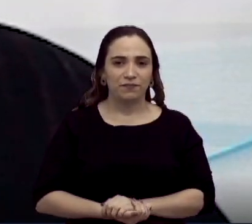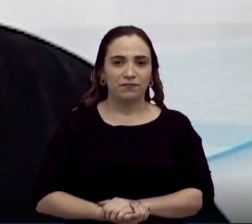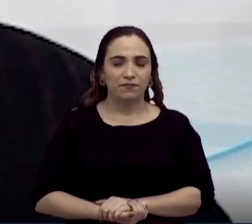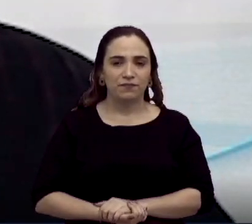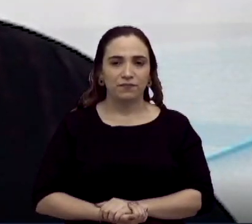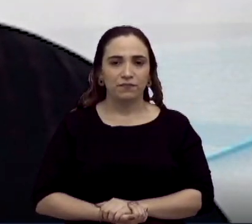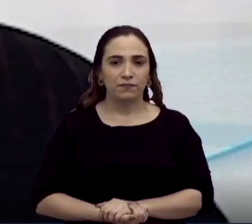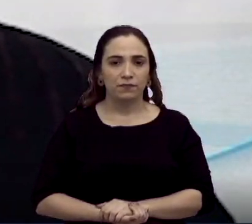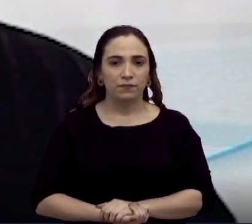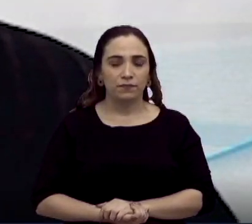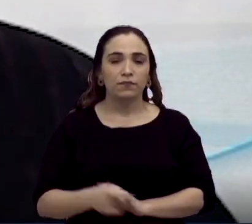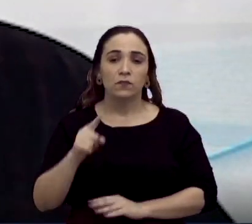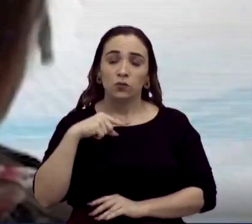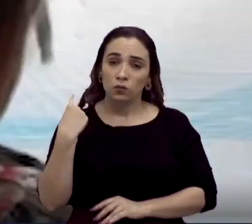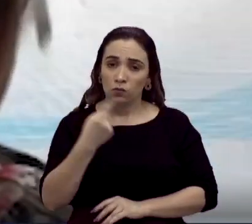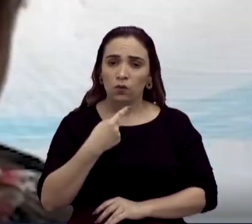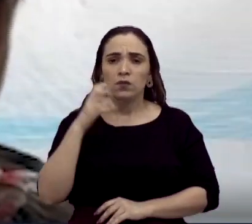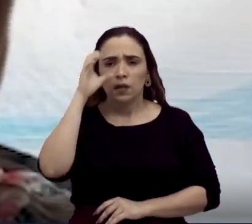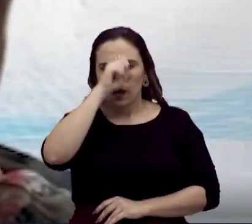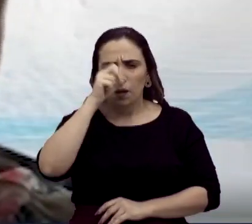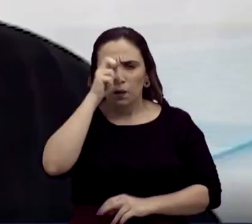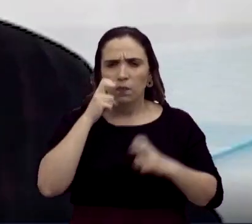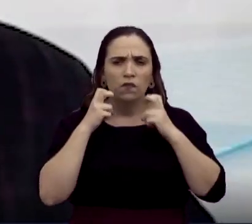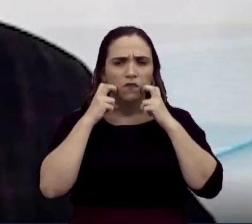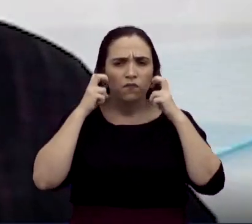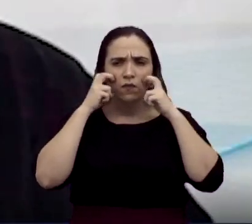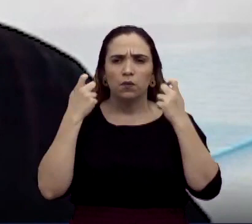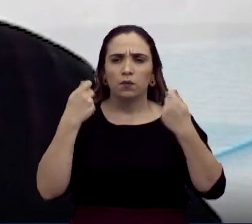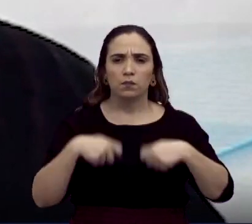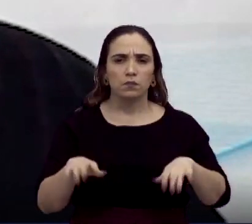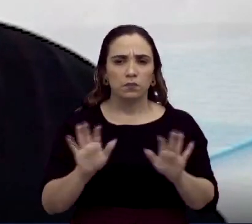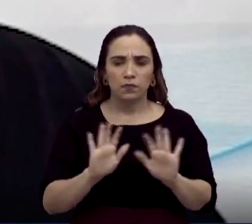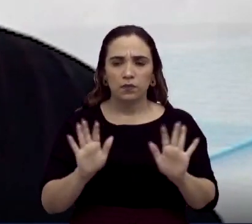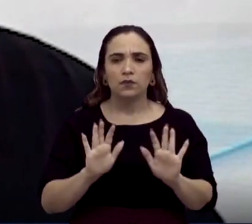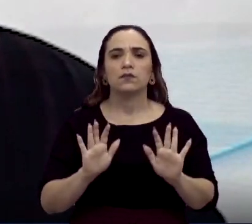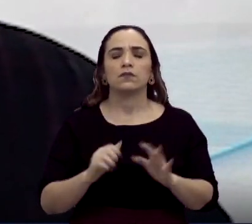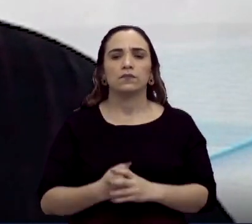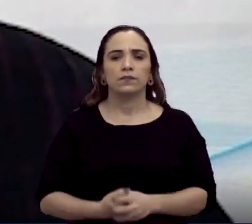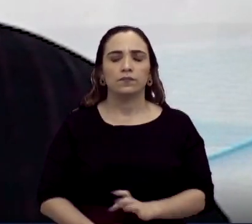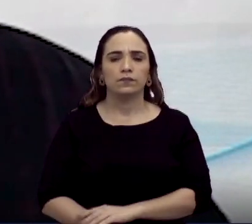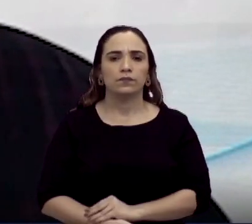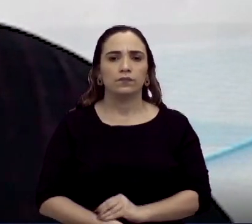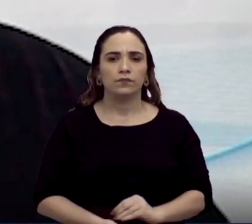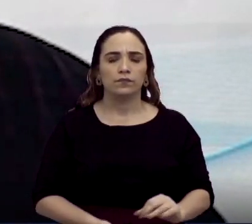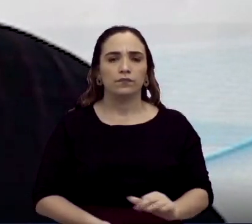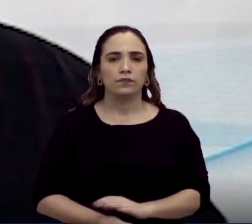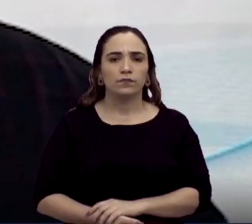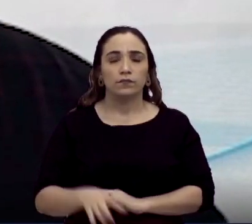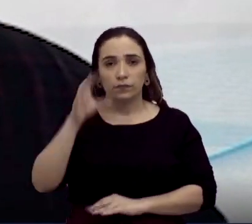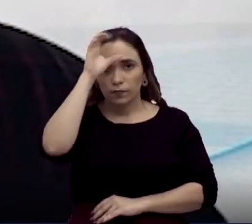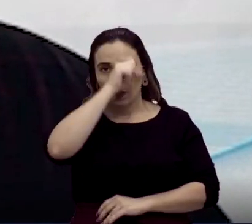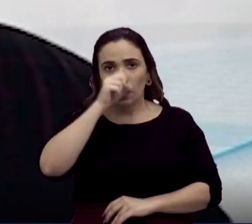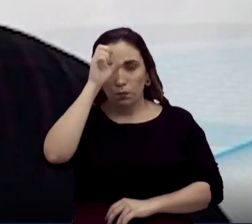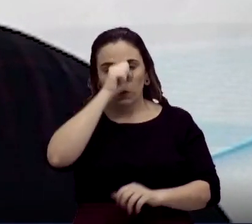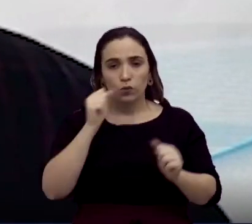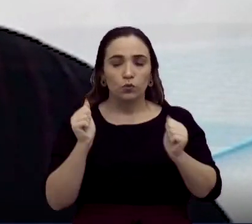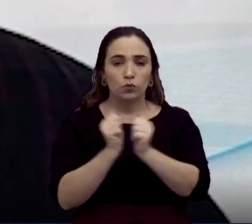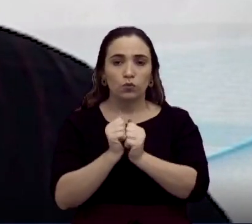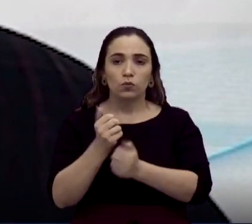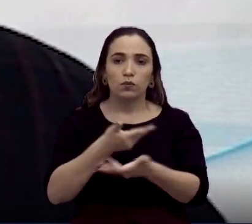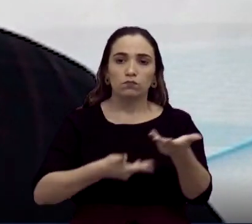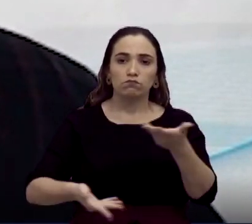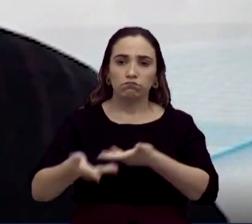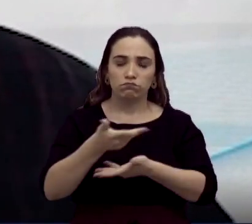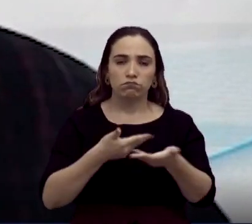É assim mesmo, a gente está fazendo certo. A acessibilidade é necessária, então tá tudo certo, viu? A gente aprende junto. Inclusive, eu lembrei